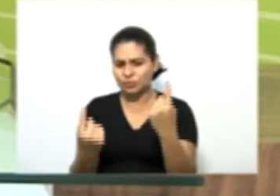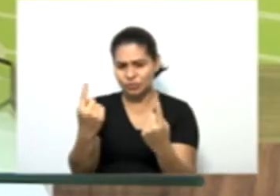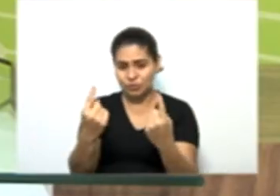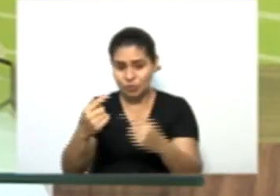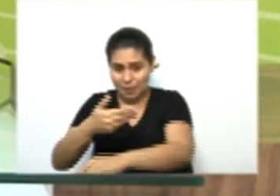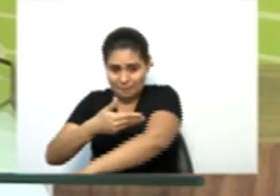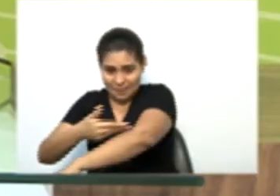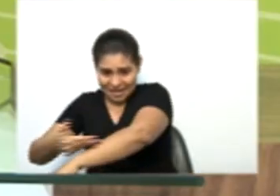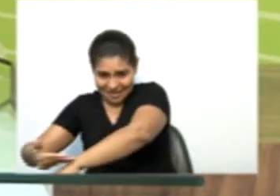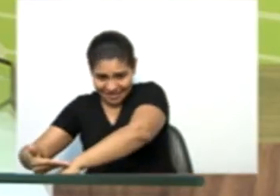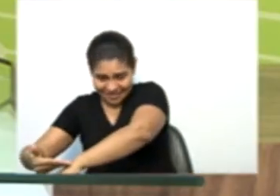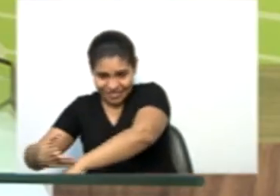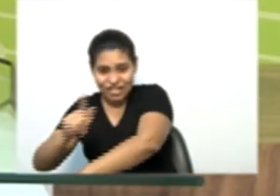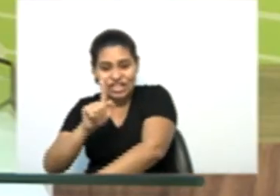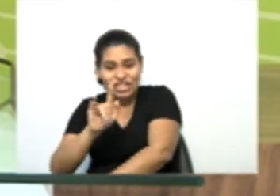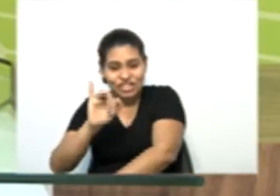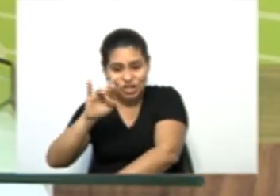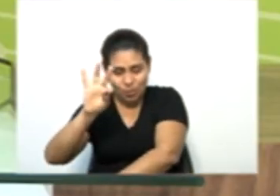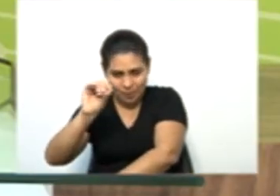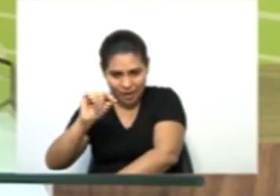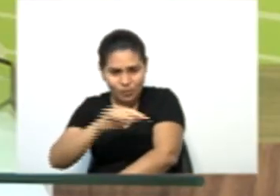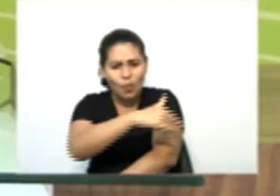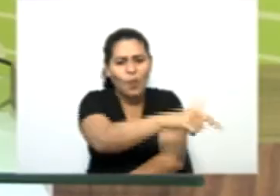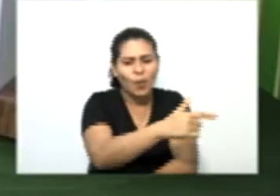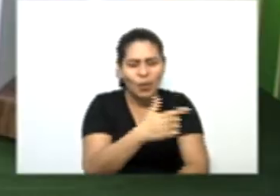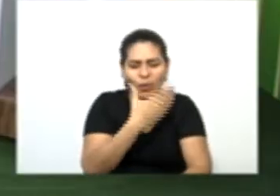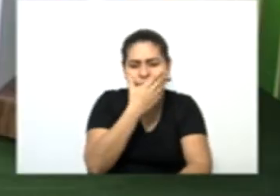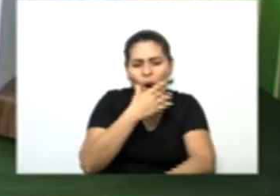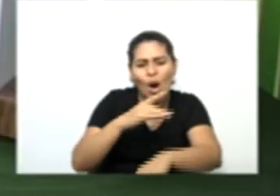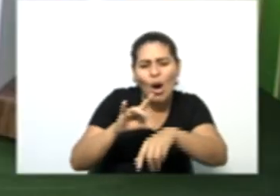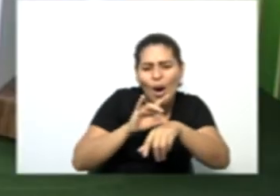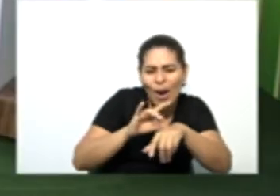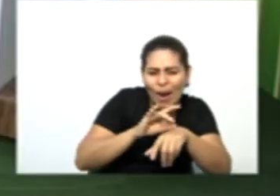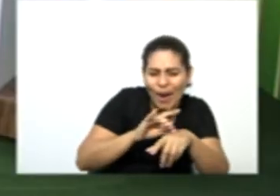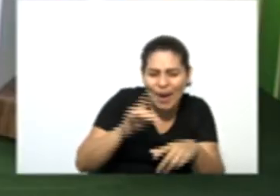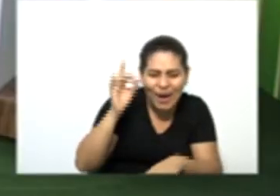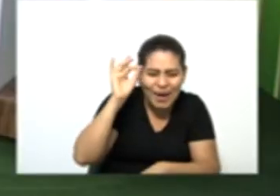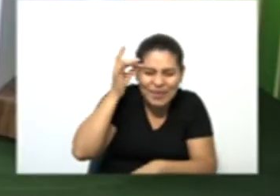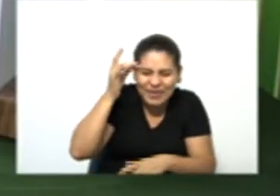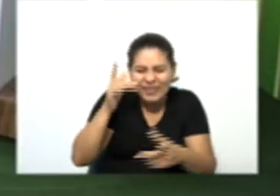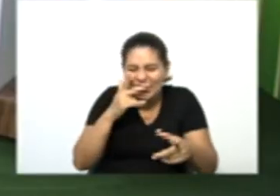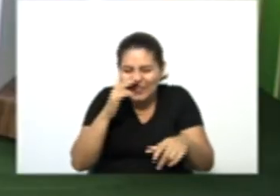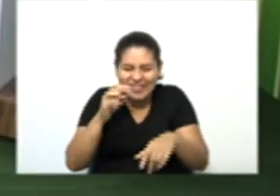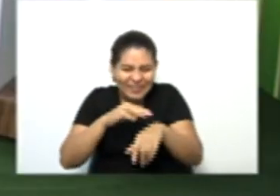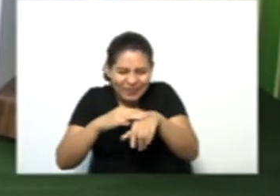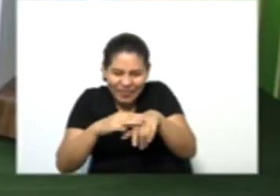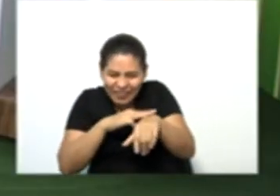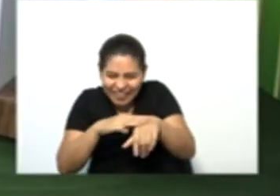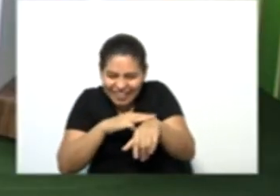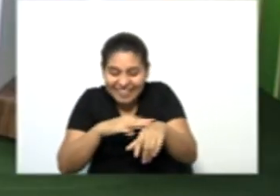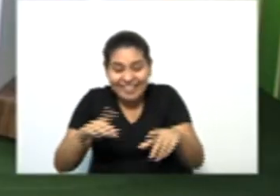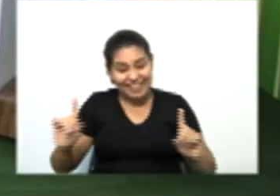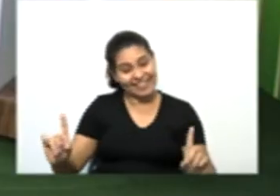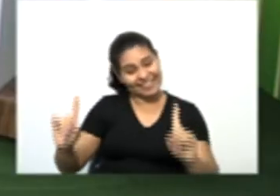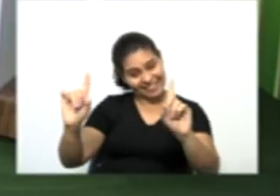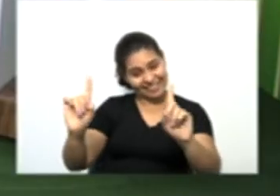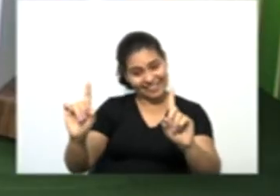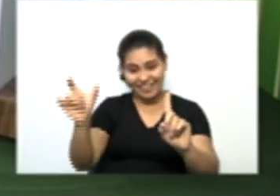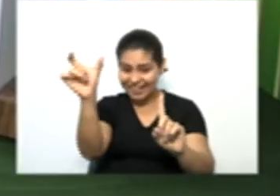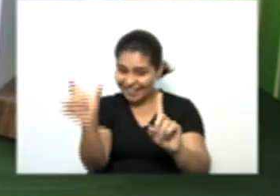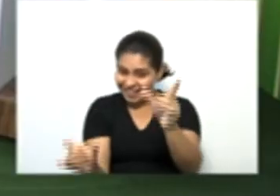é branco e o Clébio é moreno. Boa, bem observador, tá aí. Aí tem um pouquinho mais.